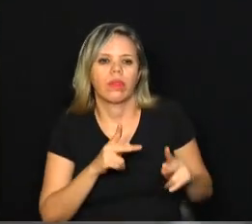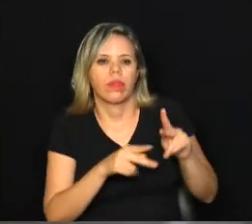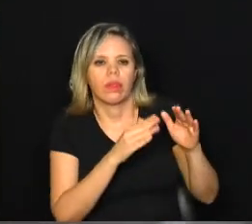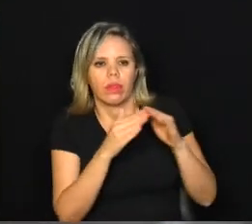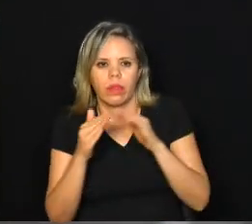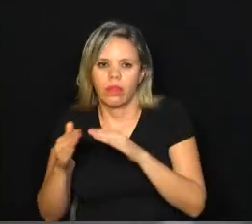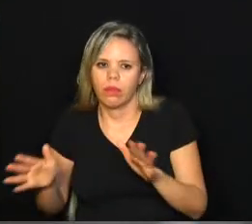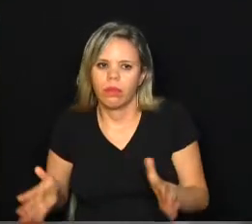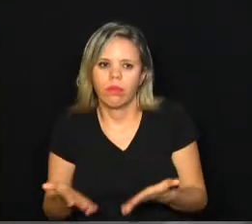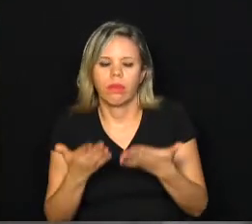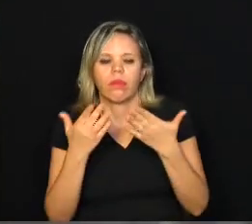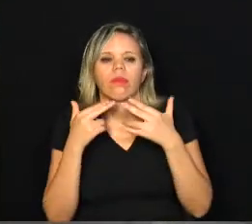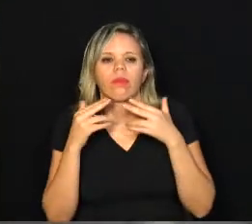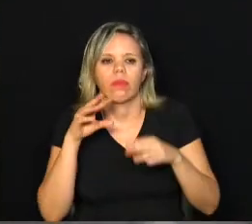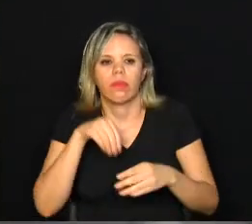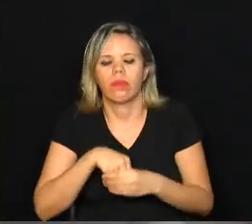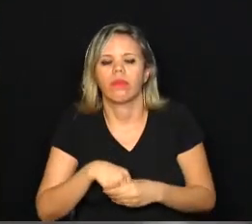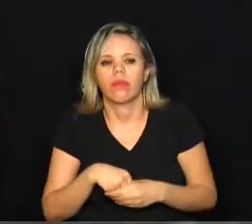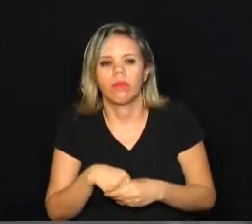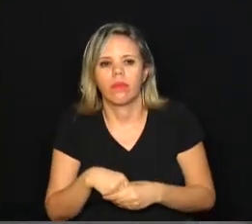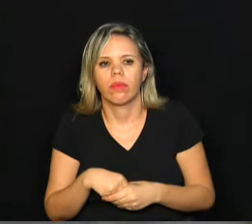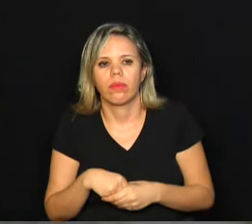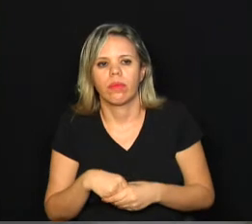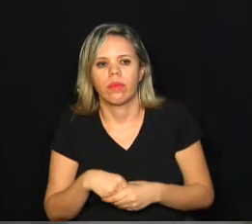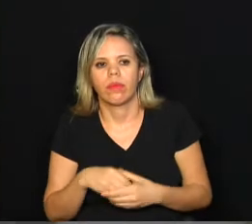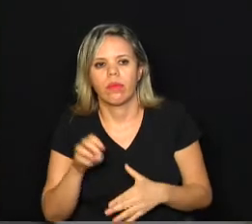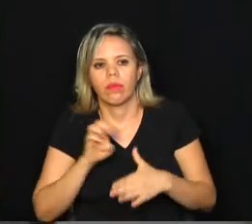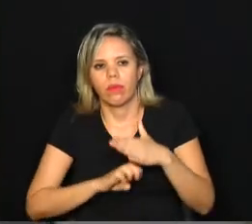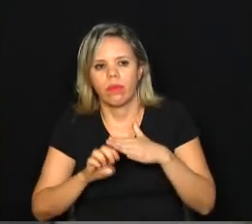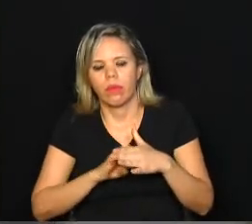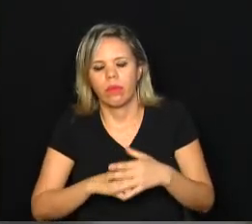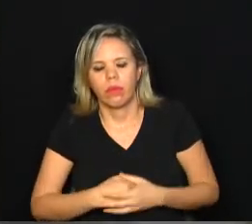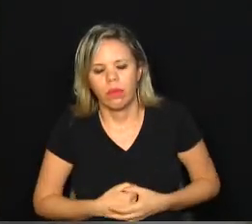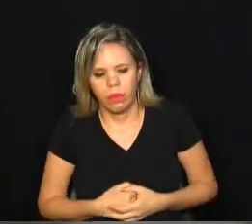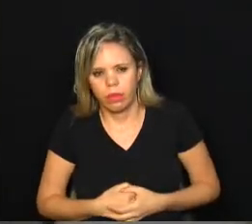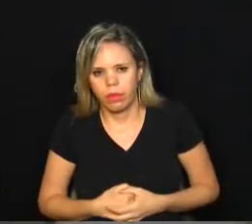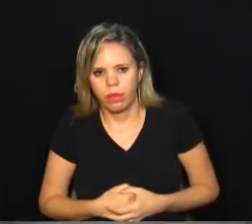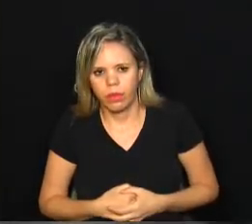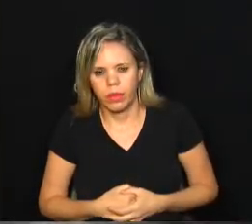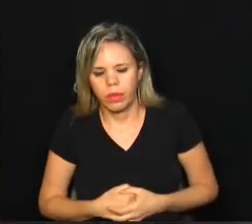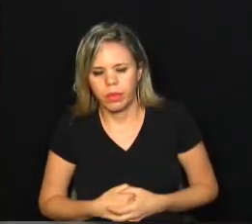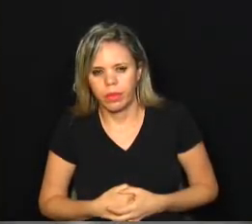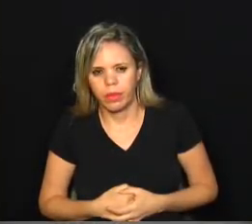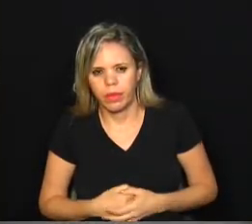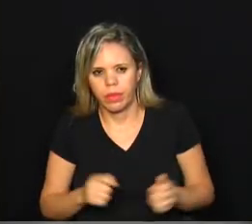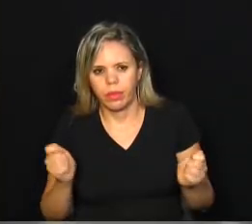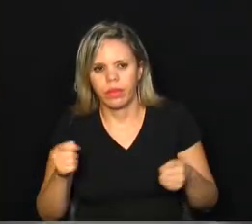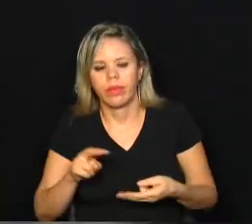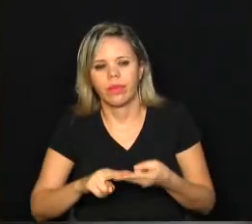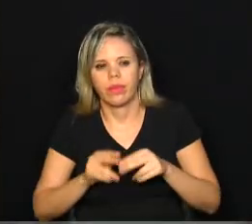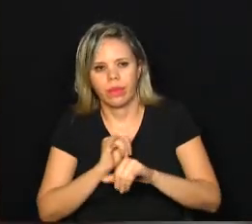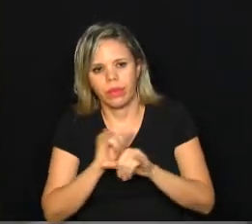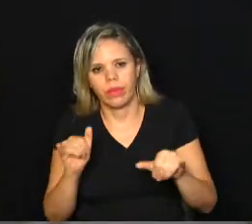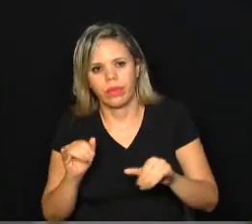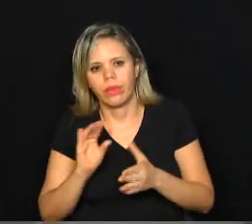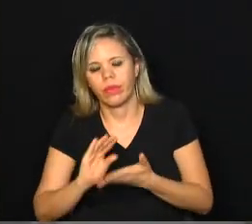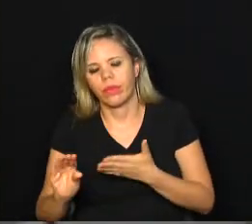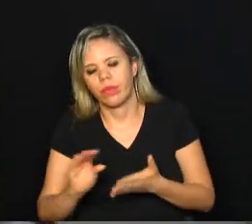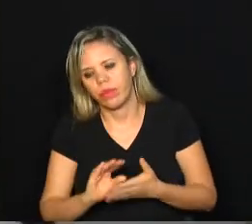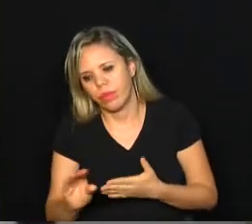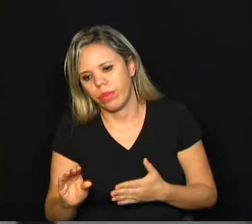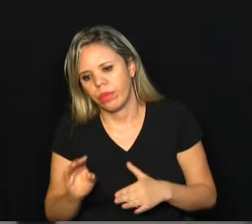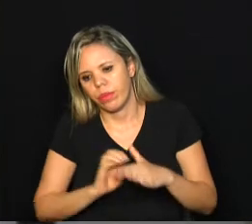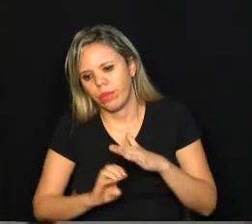você promove a inovação e o networking entre as empresas, são possibilidade de fomento e de investimento